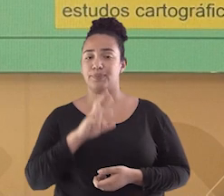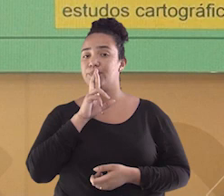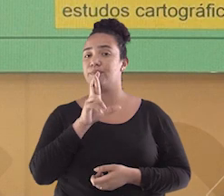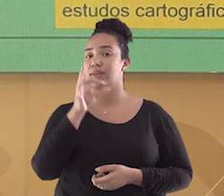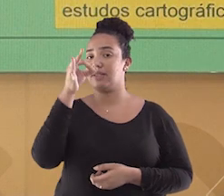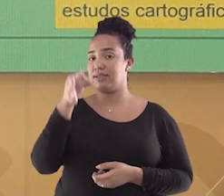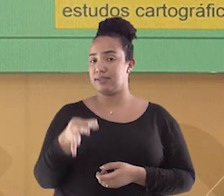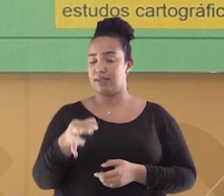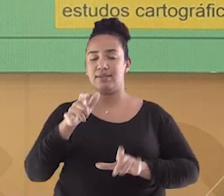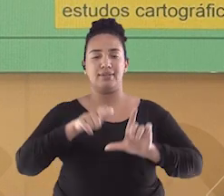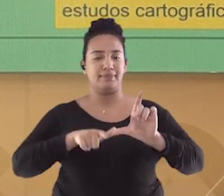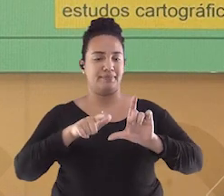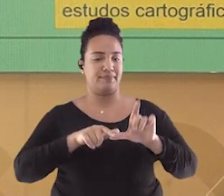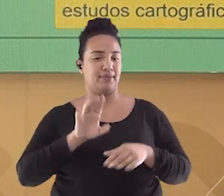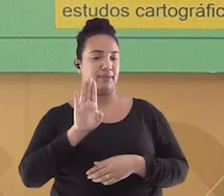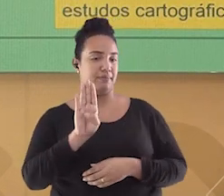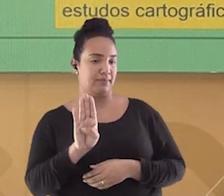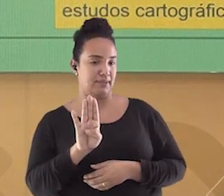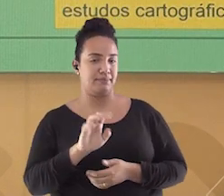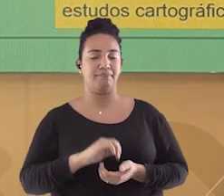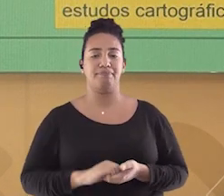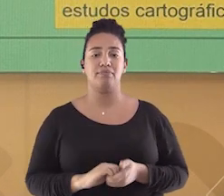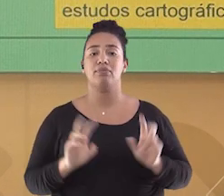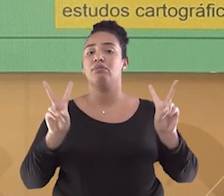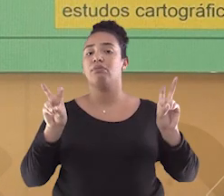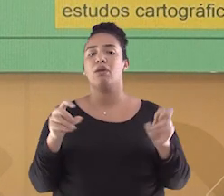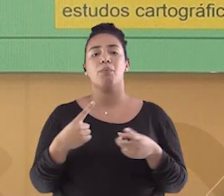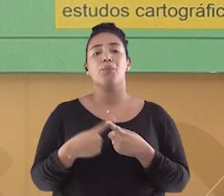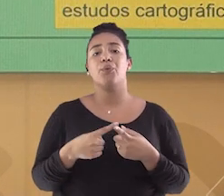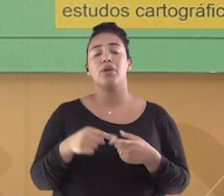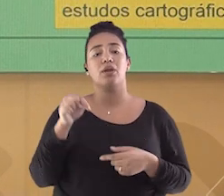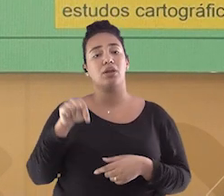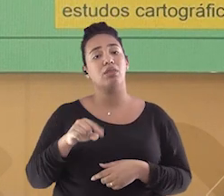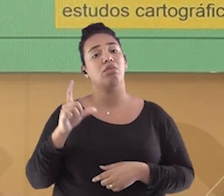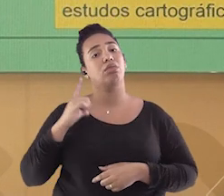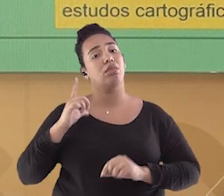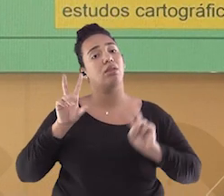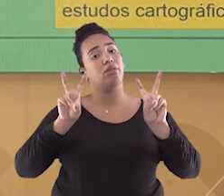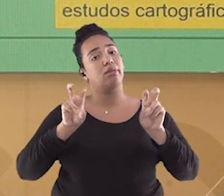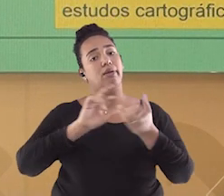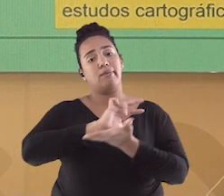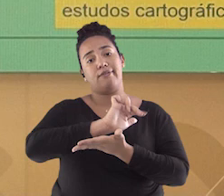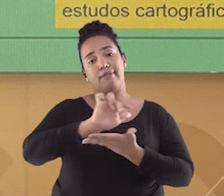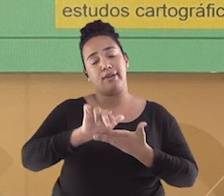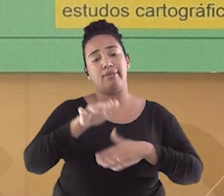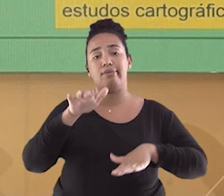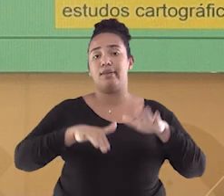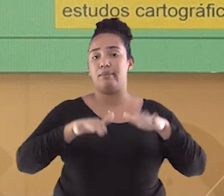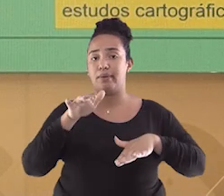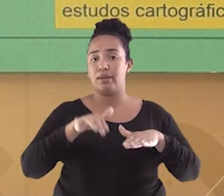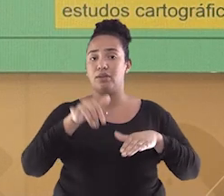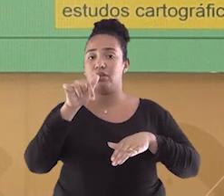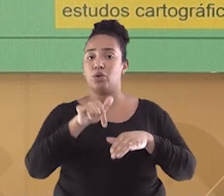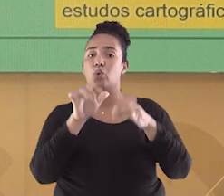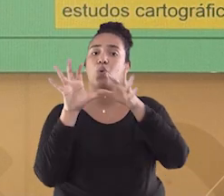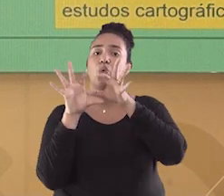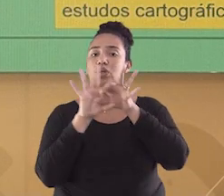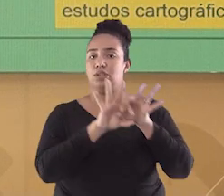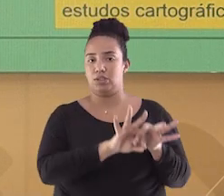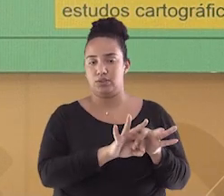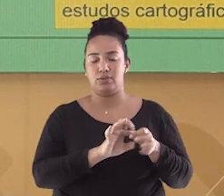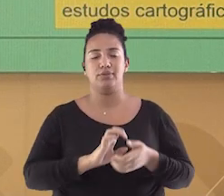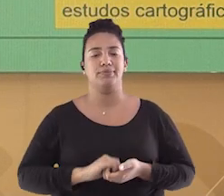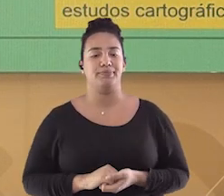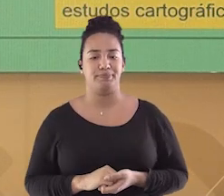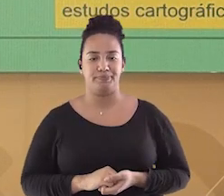E a resposta correta é a letra B. São temáticos, pois apresentam diferentes temas de acordo com o